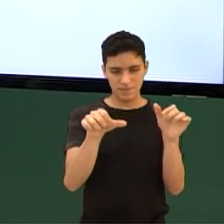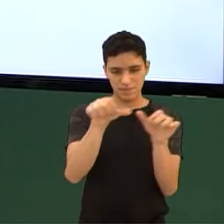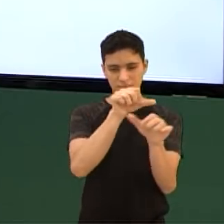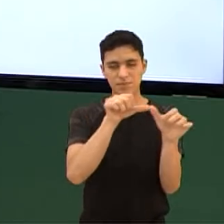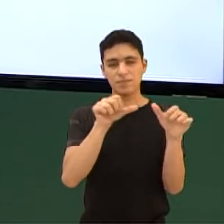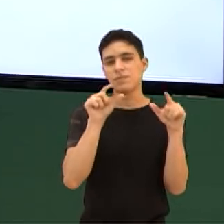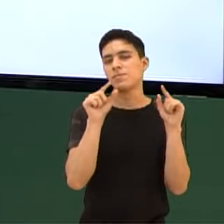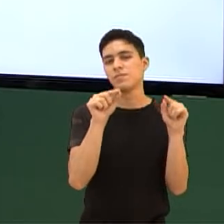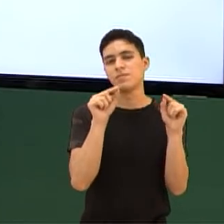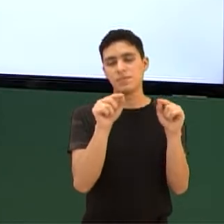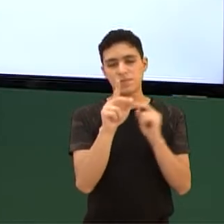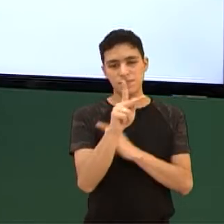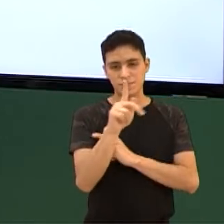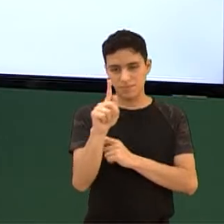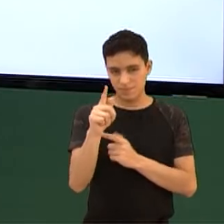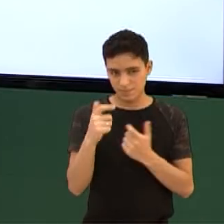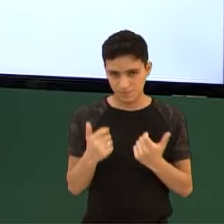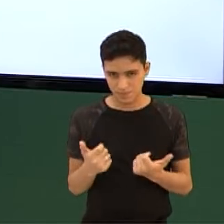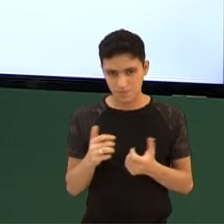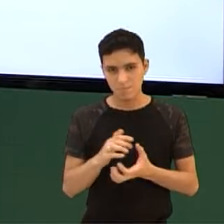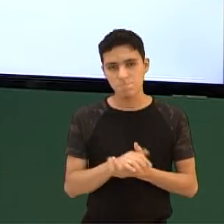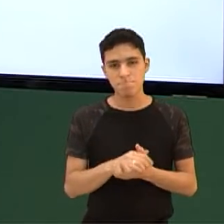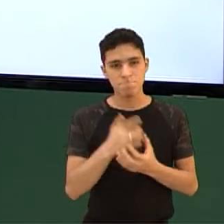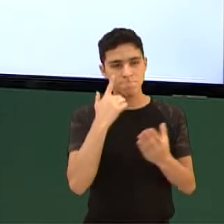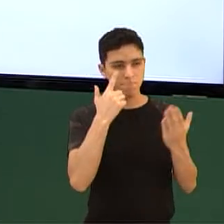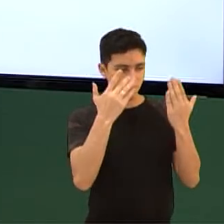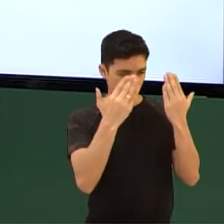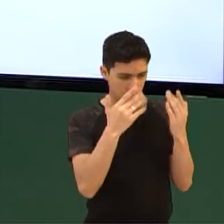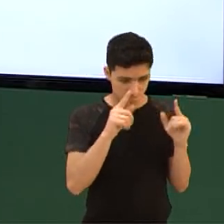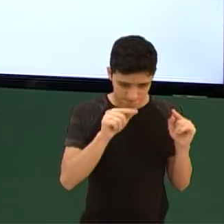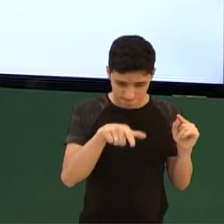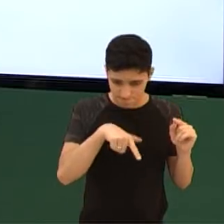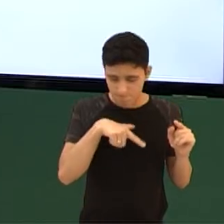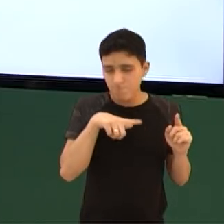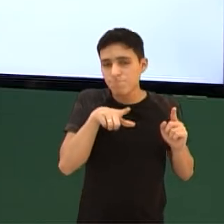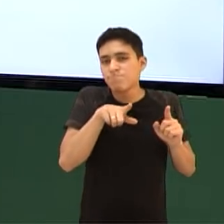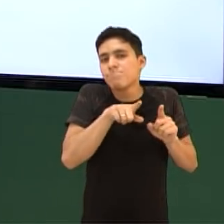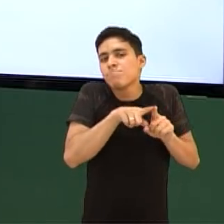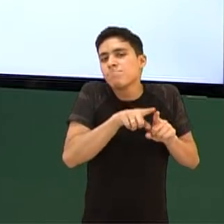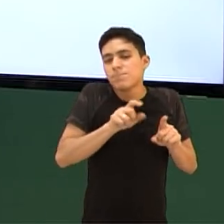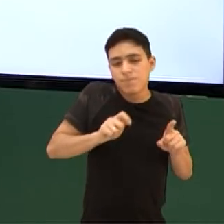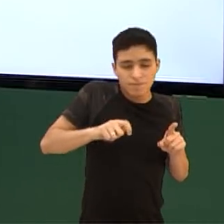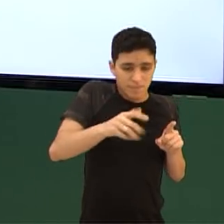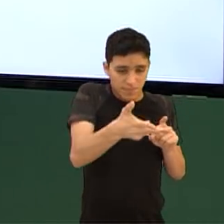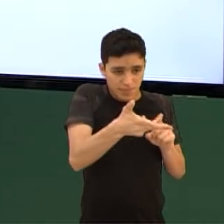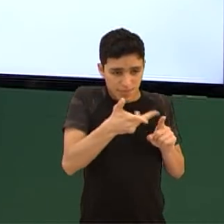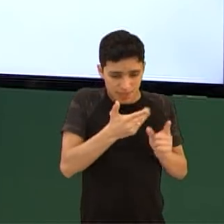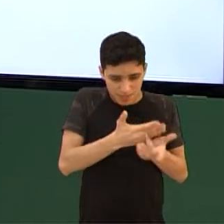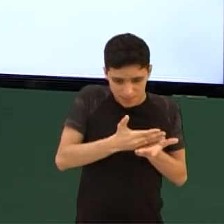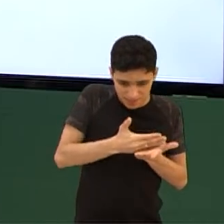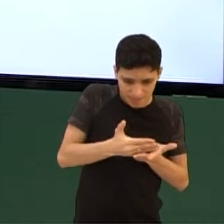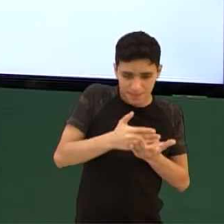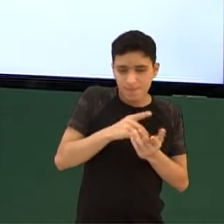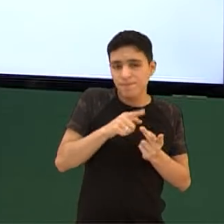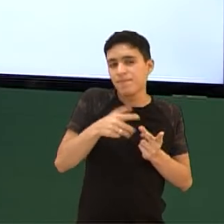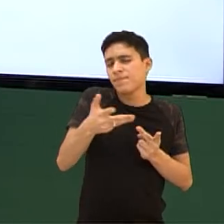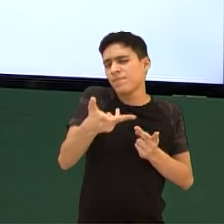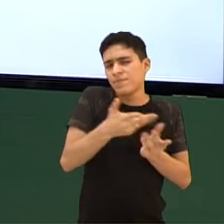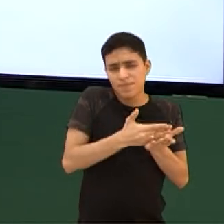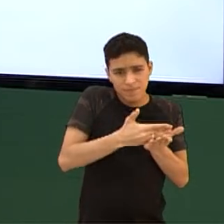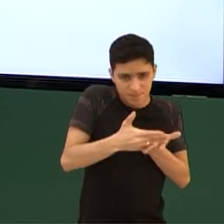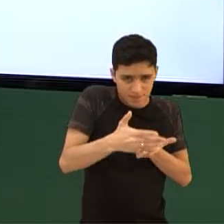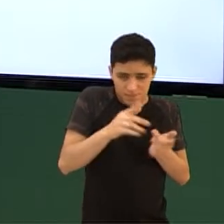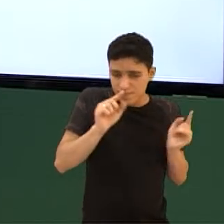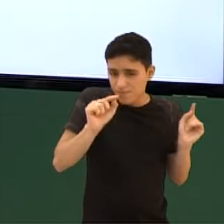aqui para quilograma, certo? Vamos analisar que nós temos aqui também a questão da velocidade inicial. A velocidade inicial